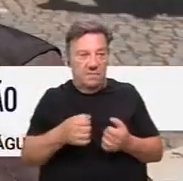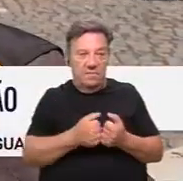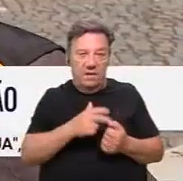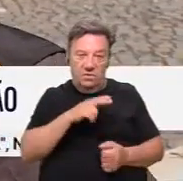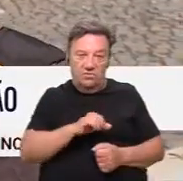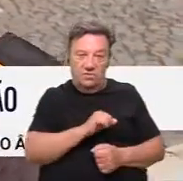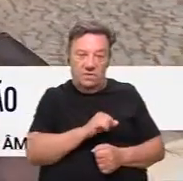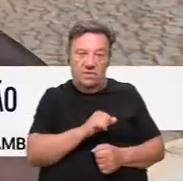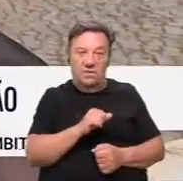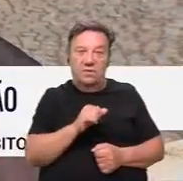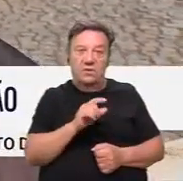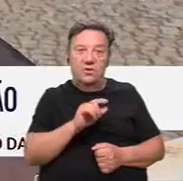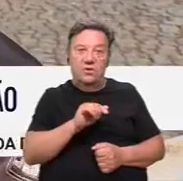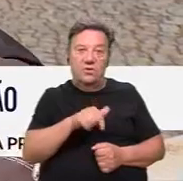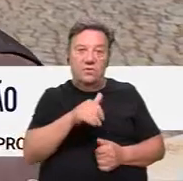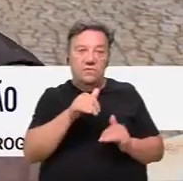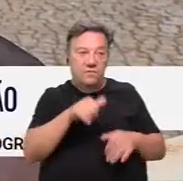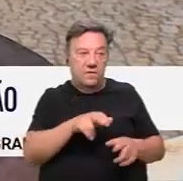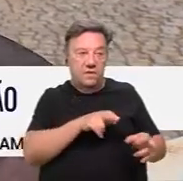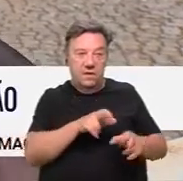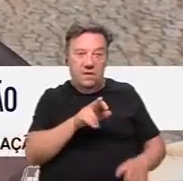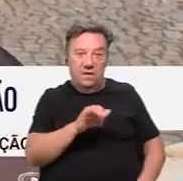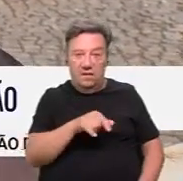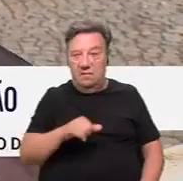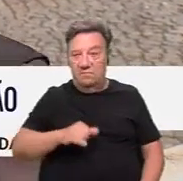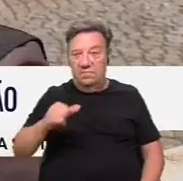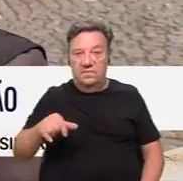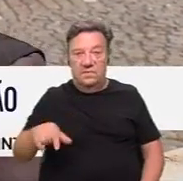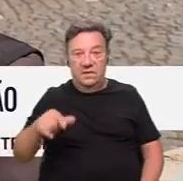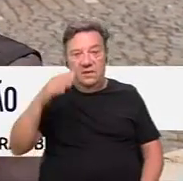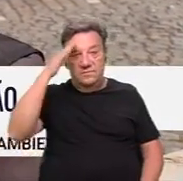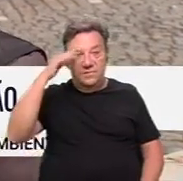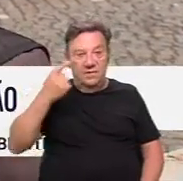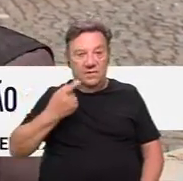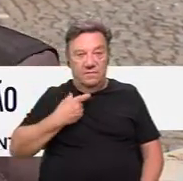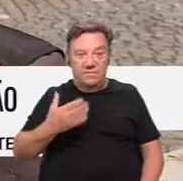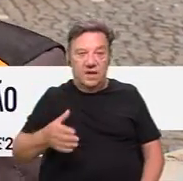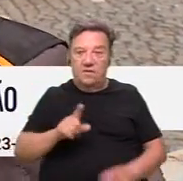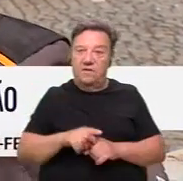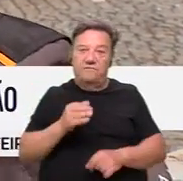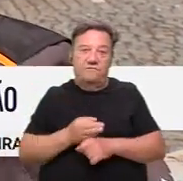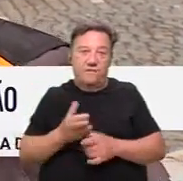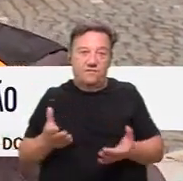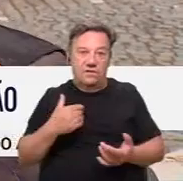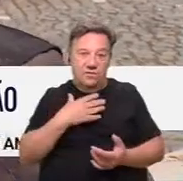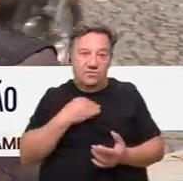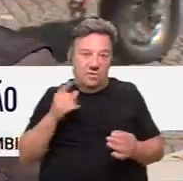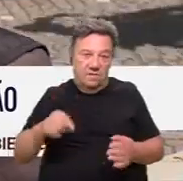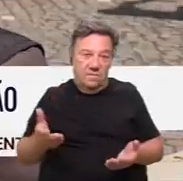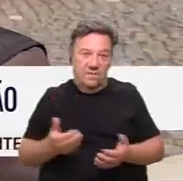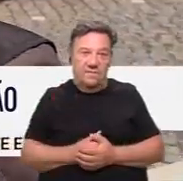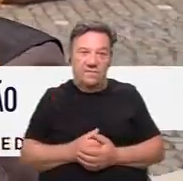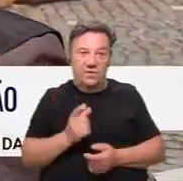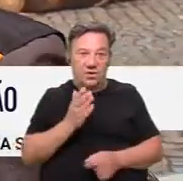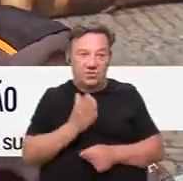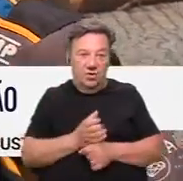quando depois de terminar o rally, é este tipo, este espírito que nós devemos ter, festa, que é o que nós gostamos também. Não é